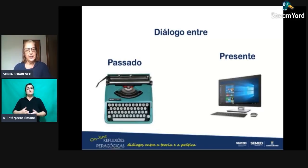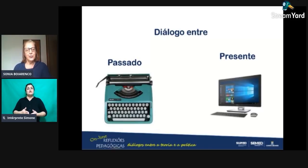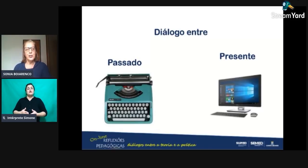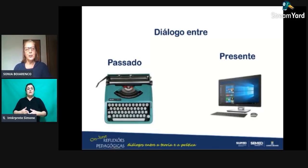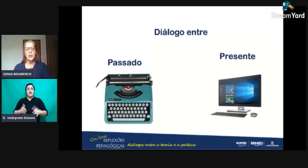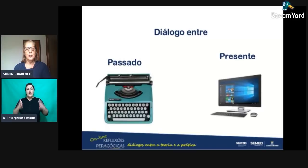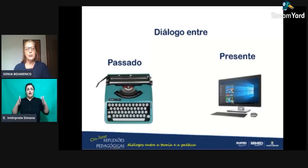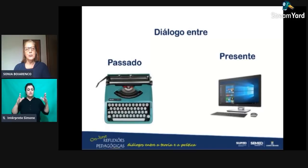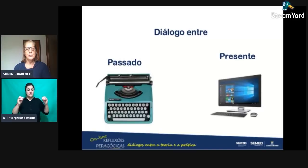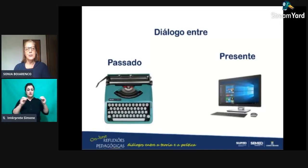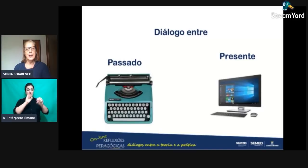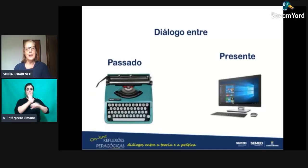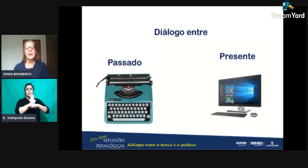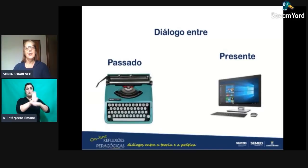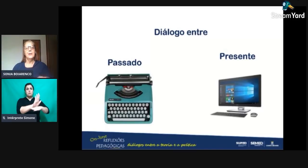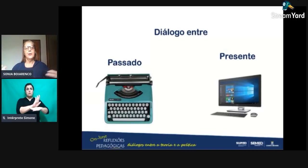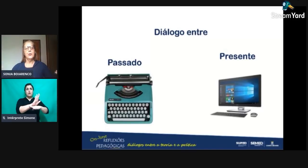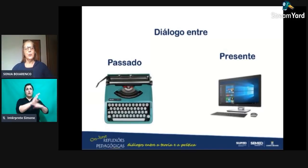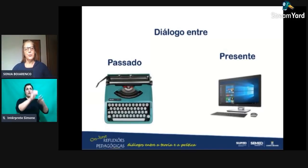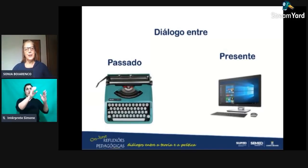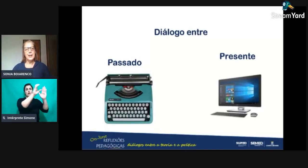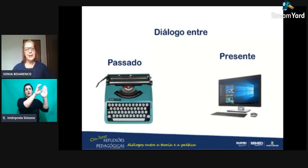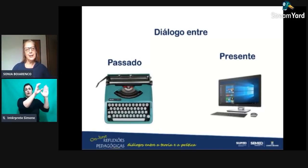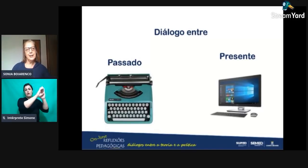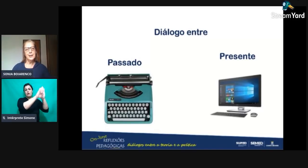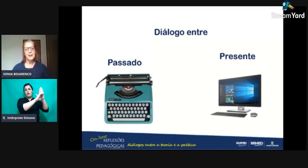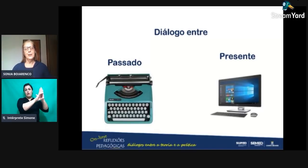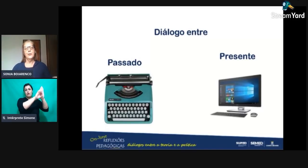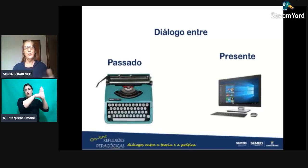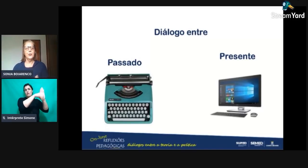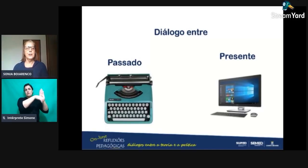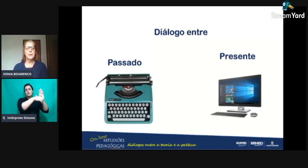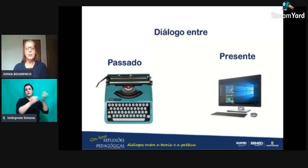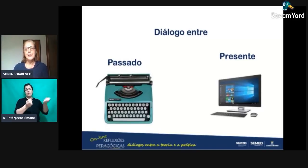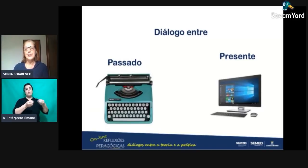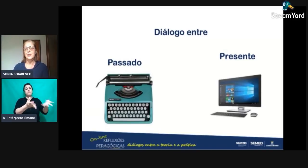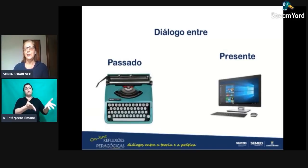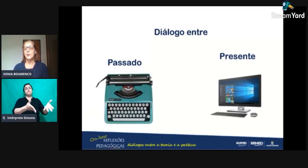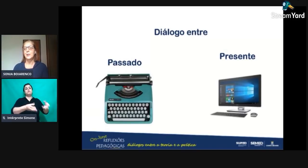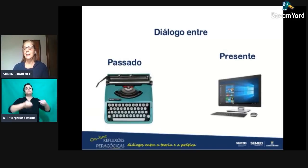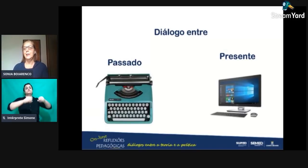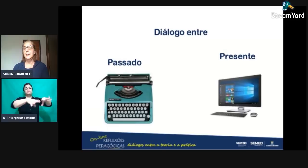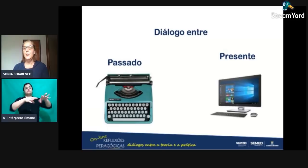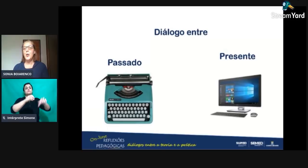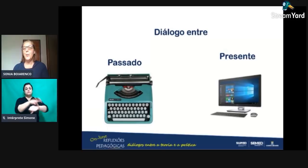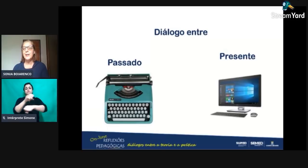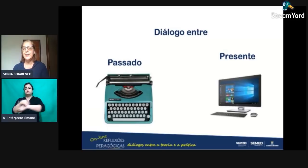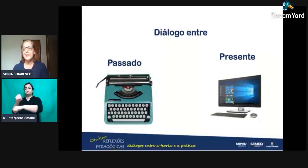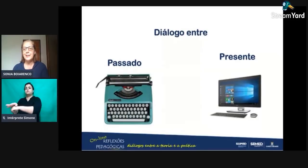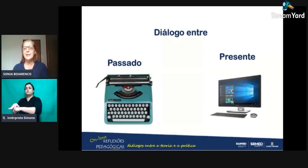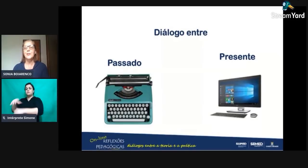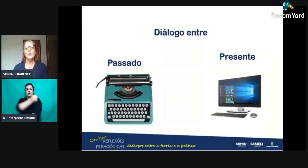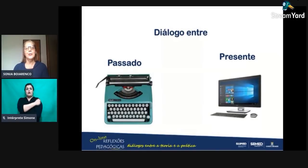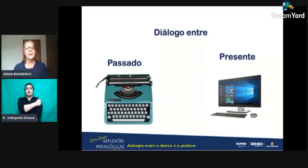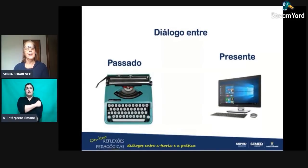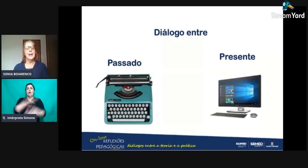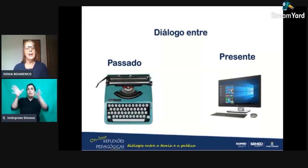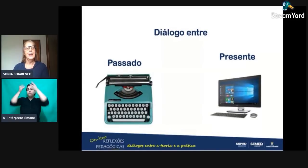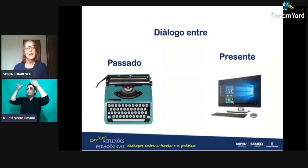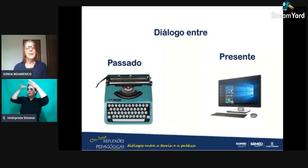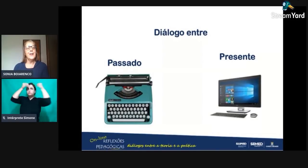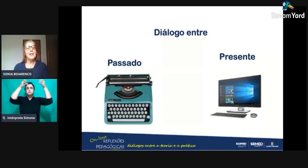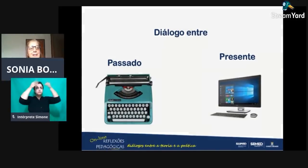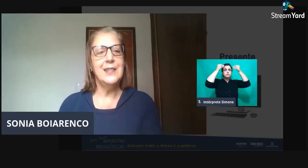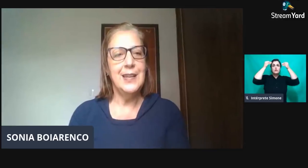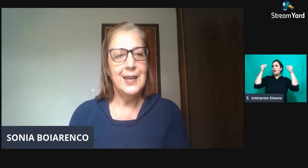Antônio Pereira chegou, né? Ficou por aqui, fundou Campo Grande. Então, eu preciso,